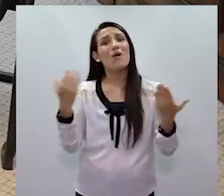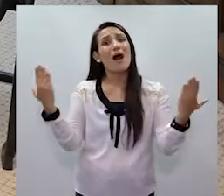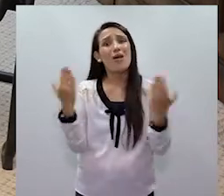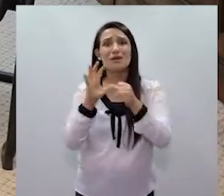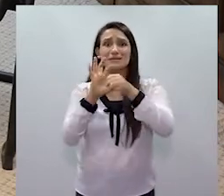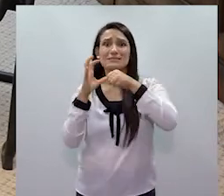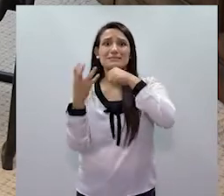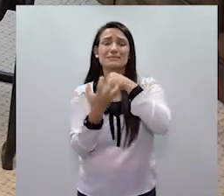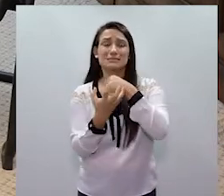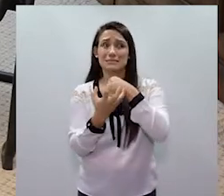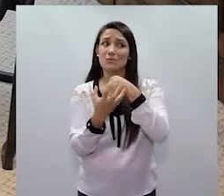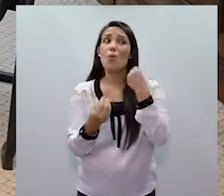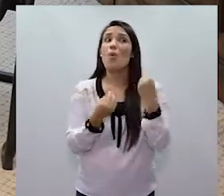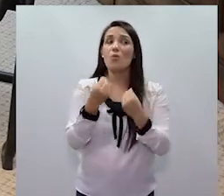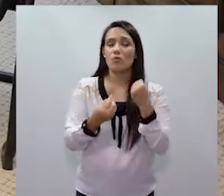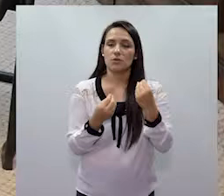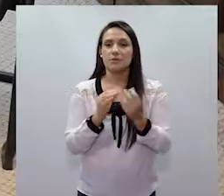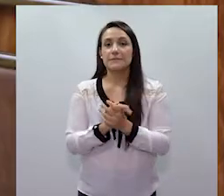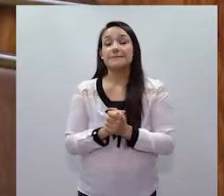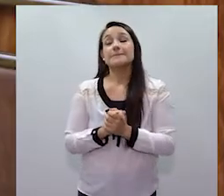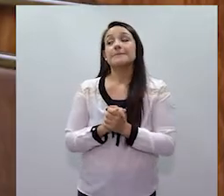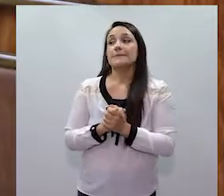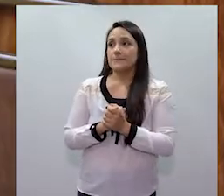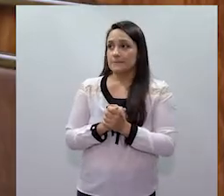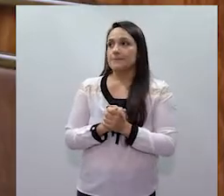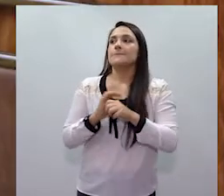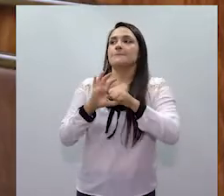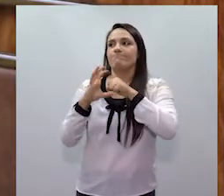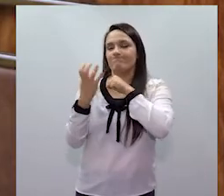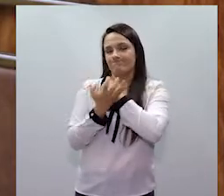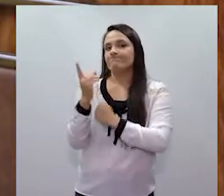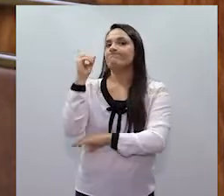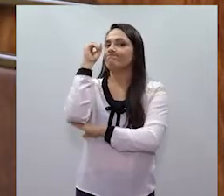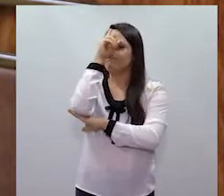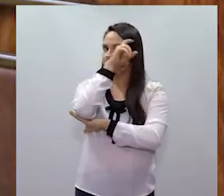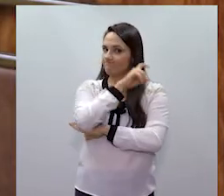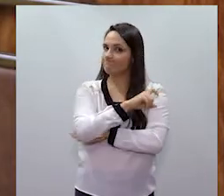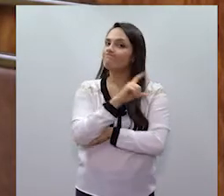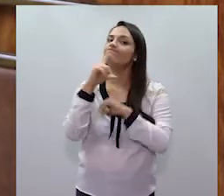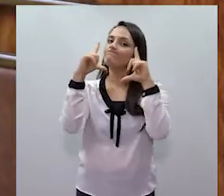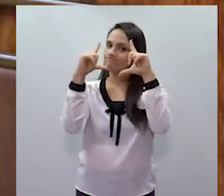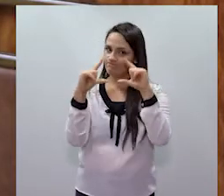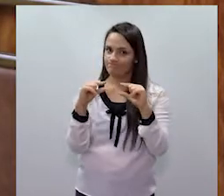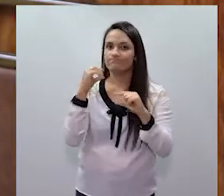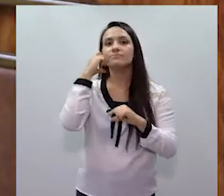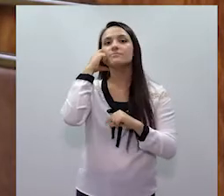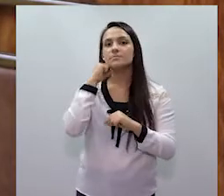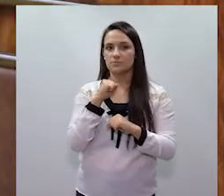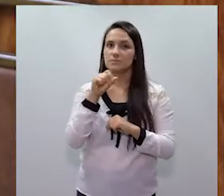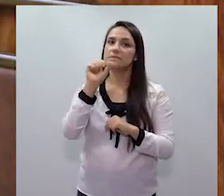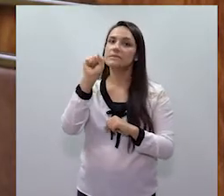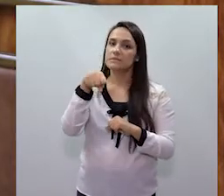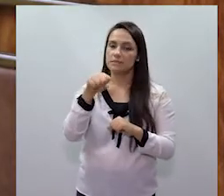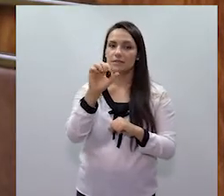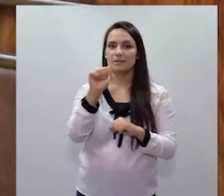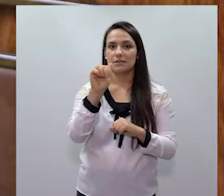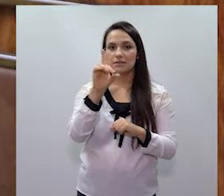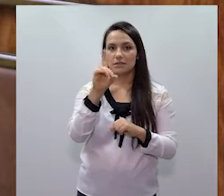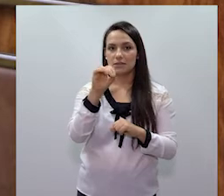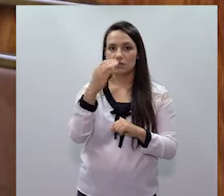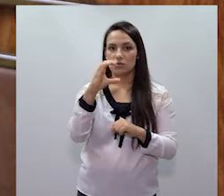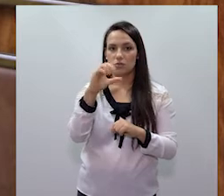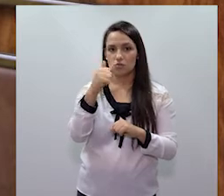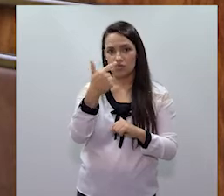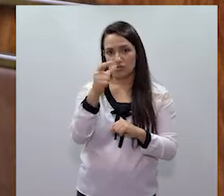de crise sanitária? Olha, a pandemia trouxe muitas dificuldades para a adoção, porque com o